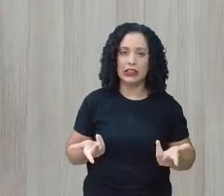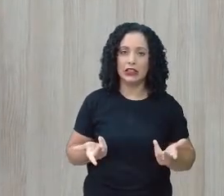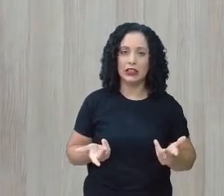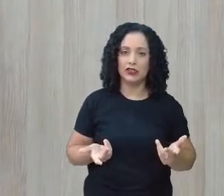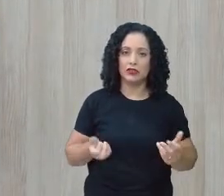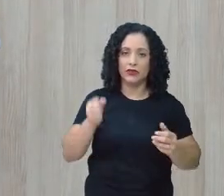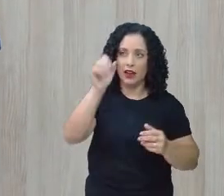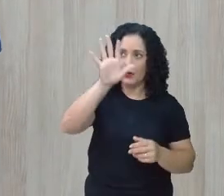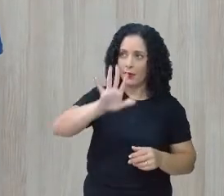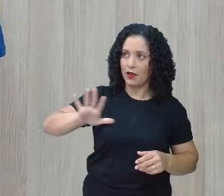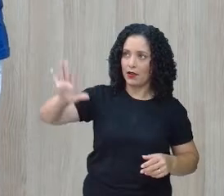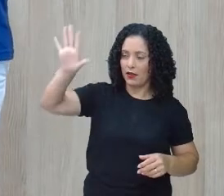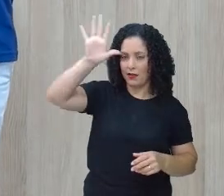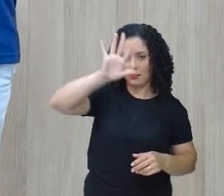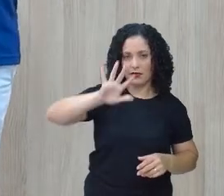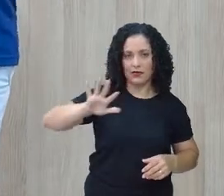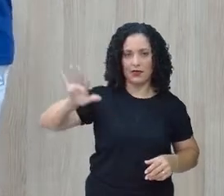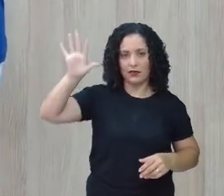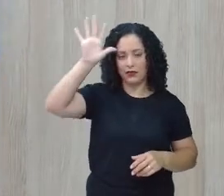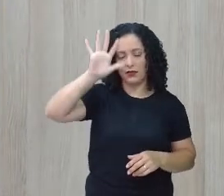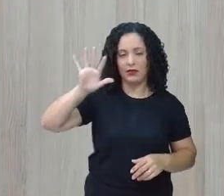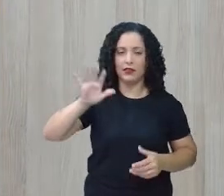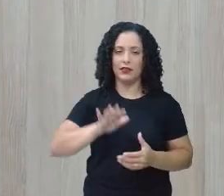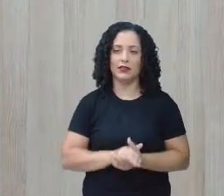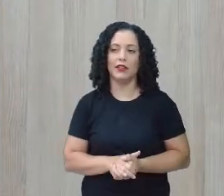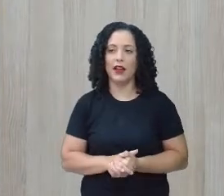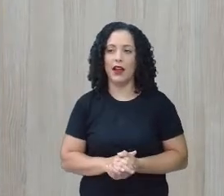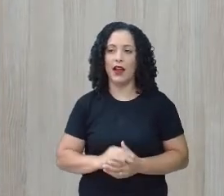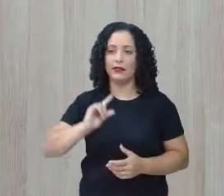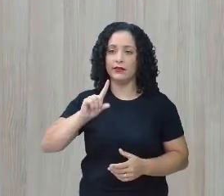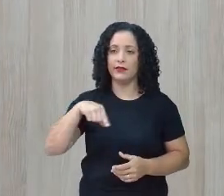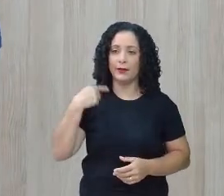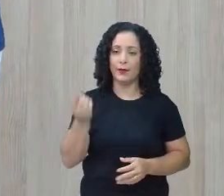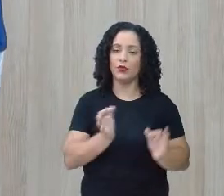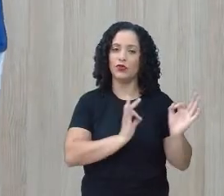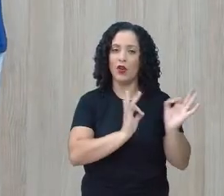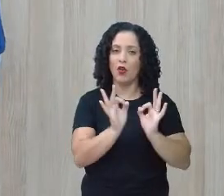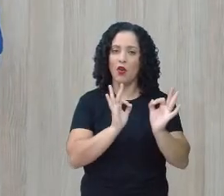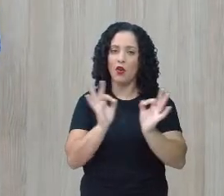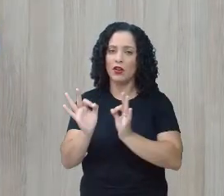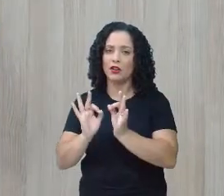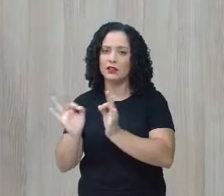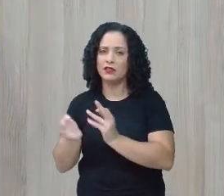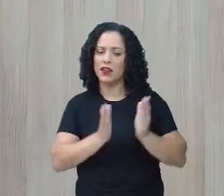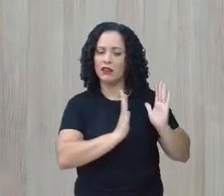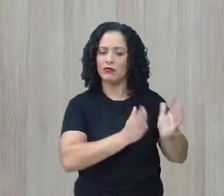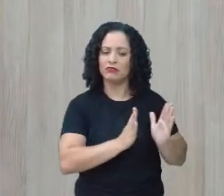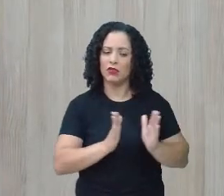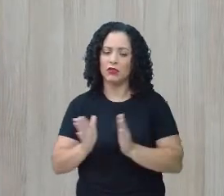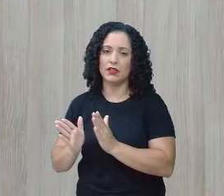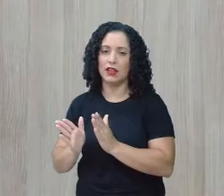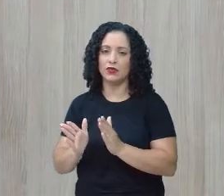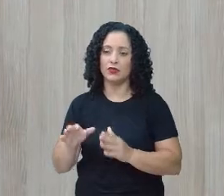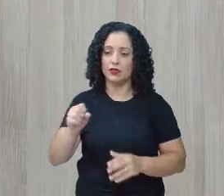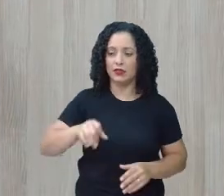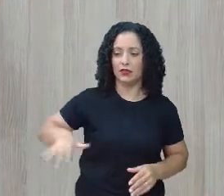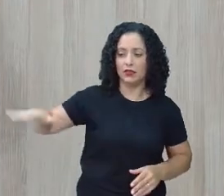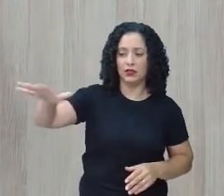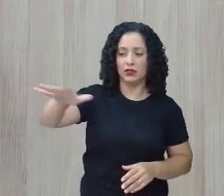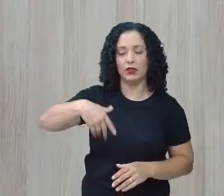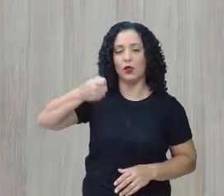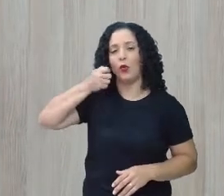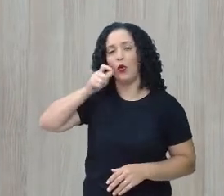espaço lá das Astúrias. Então, de lá, eles começam a organizar um processo de retomada, né, do território.